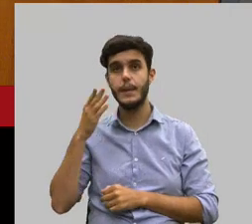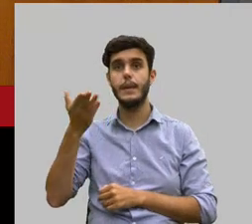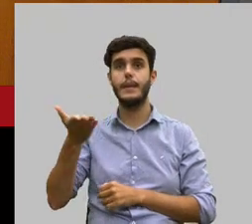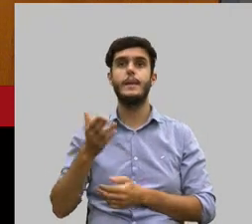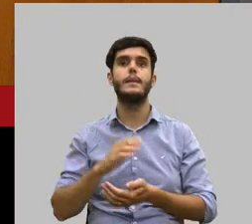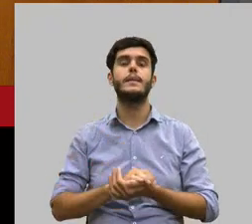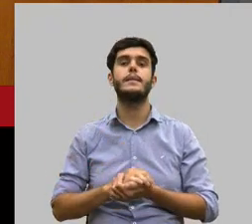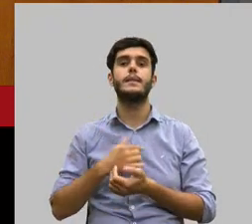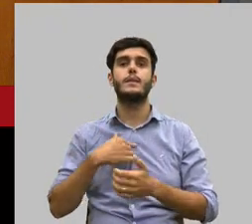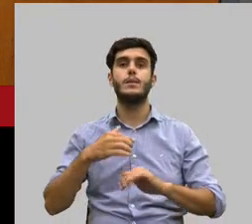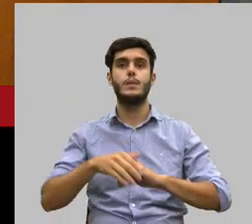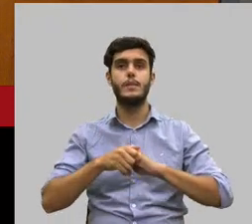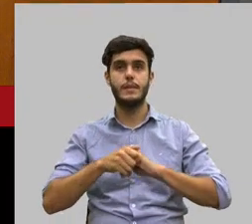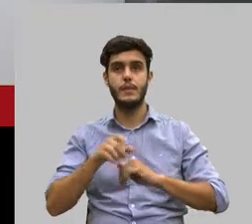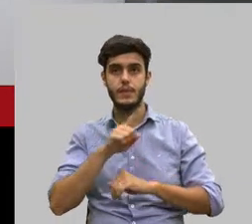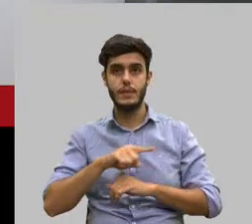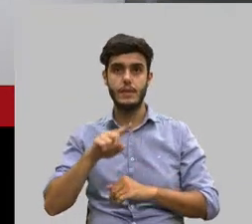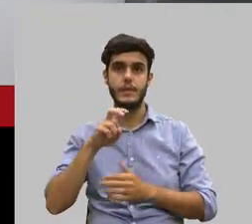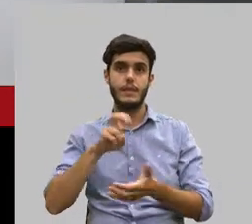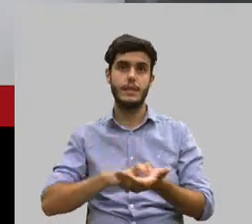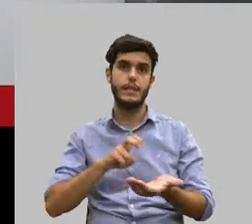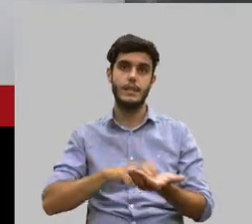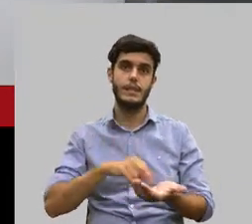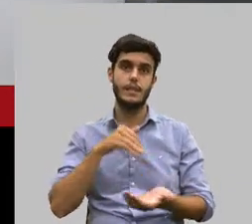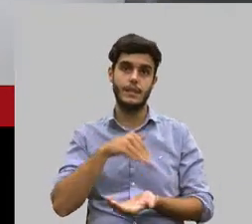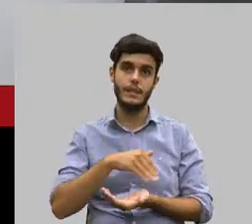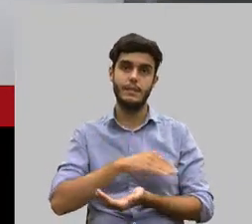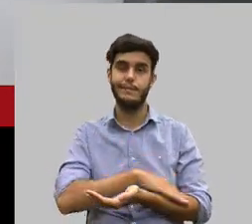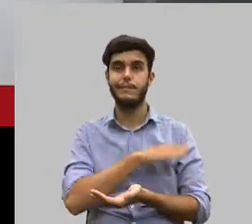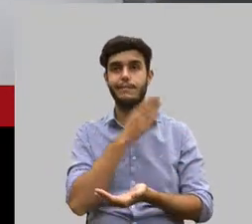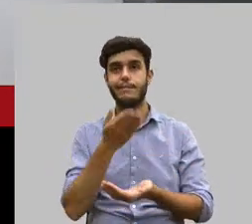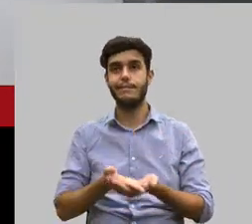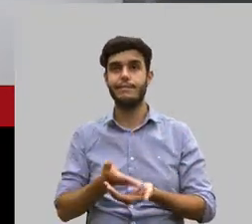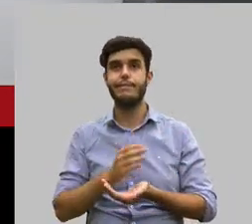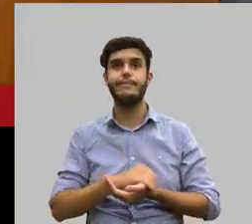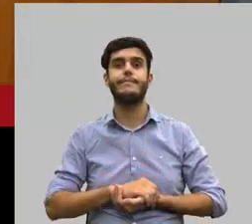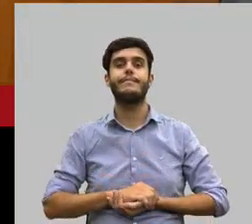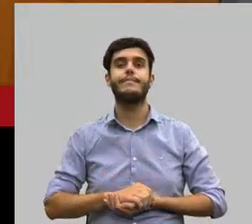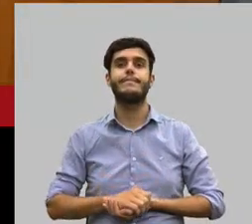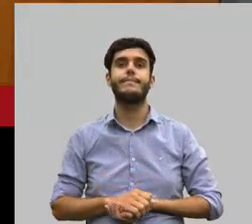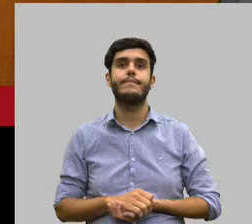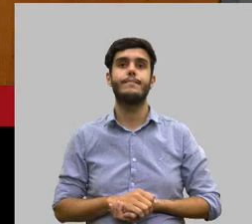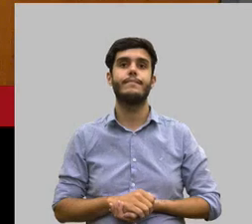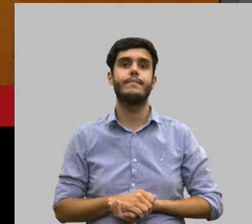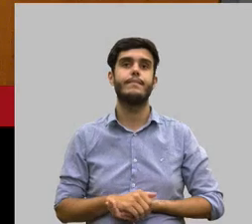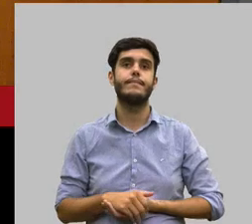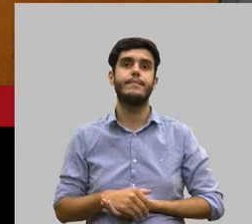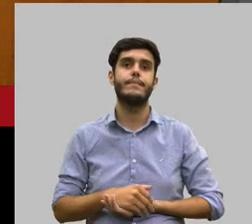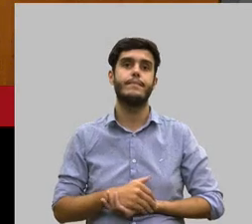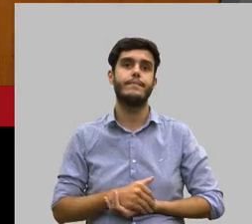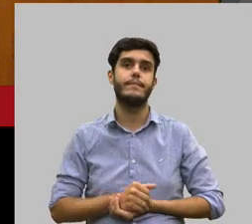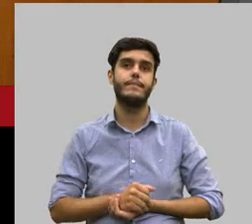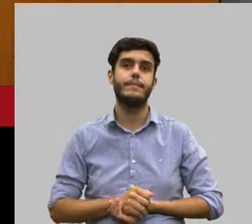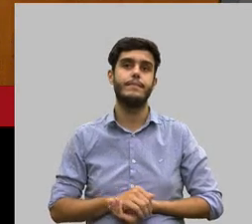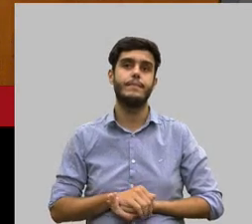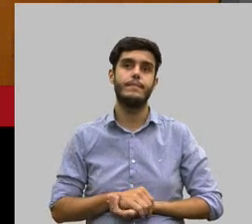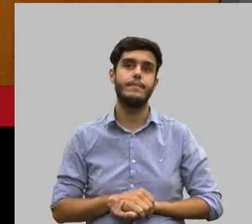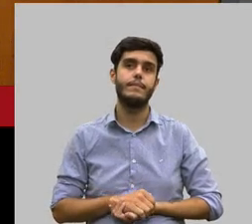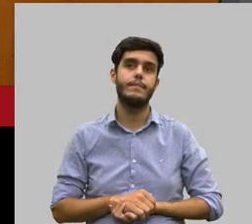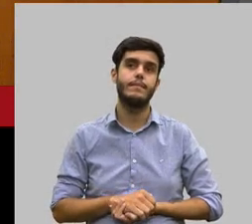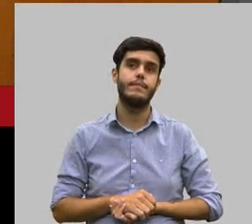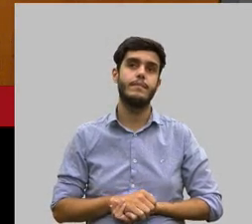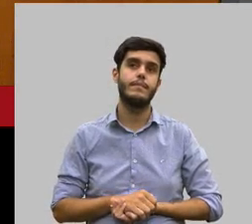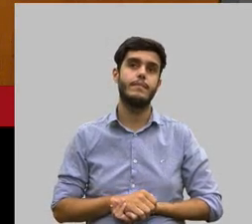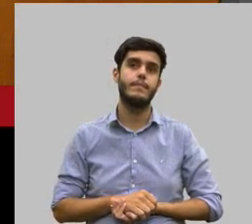vocês estamos aqui desde cedo né ho a gente tá equipe do Assembleia prontidão cumprimentar aqui